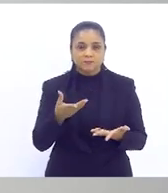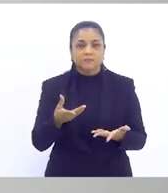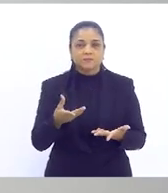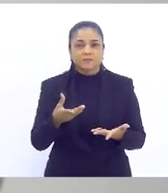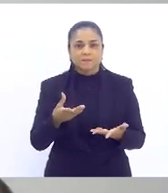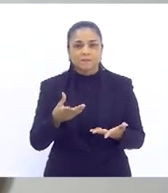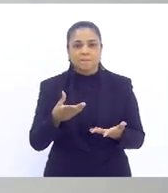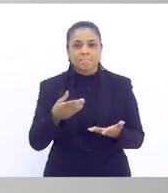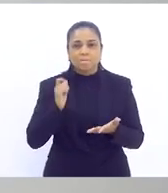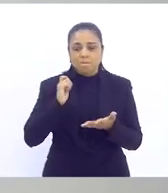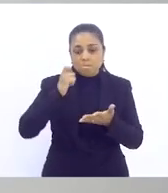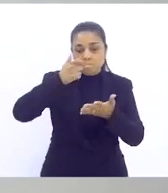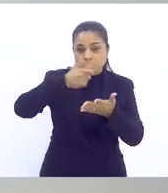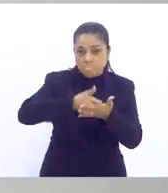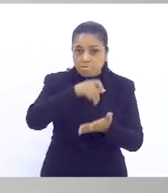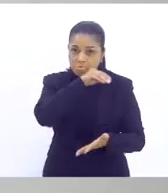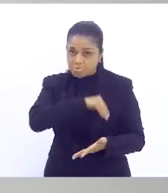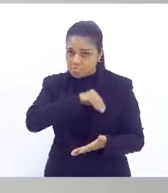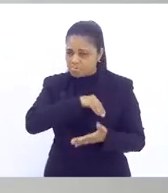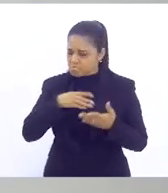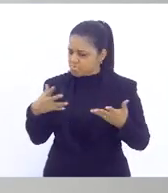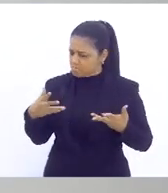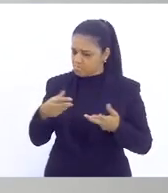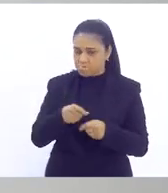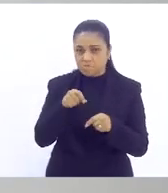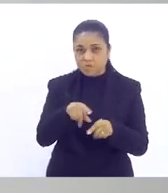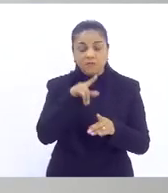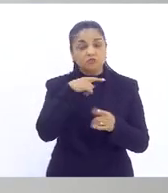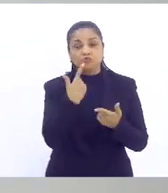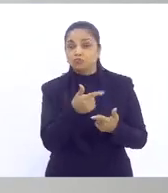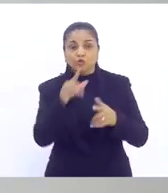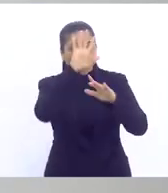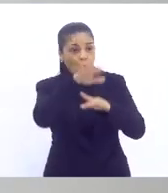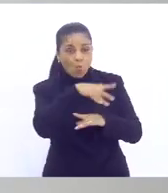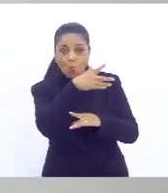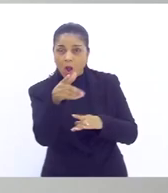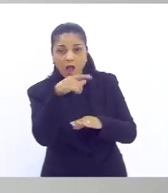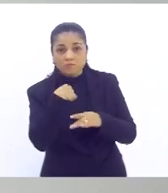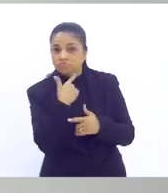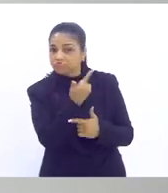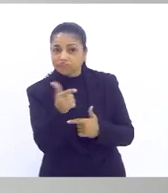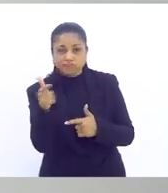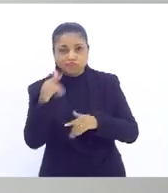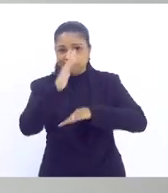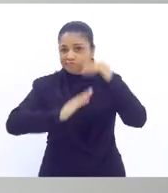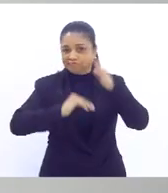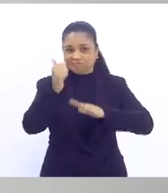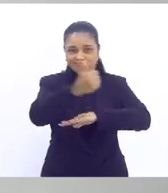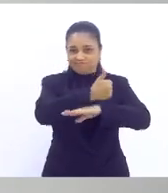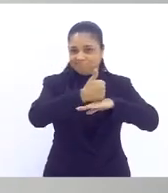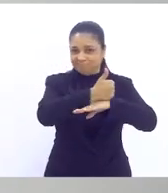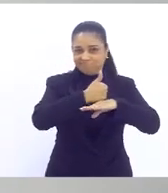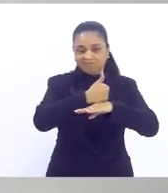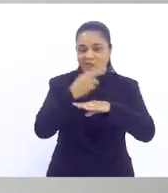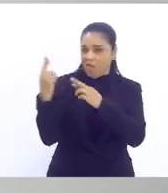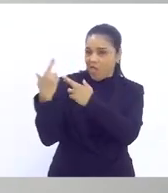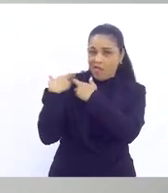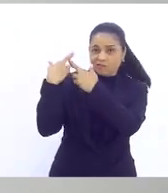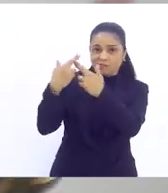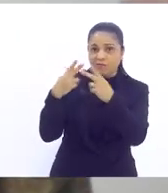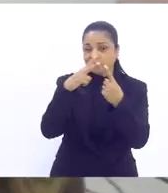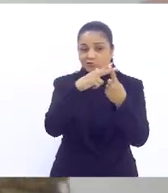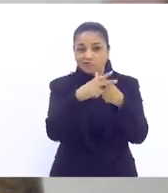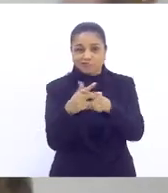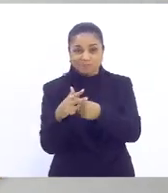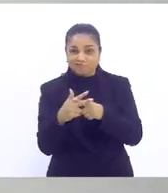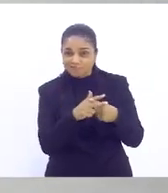aí de pagar bons salários mas eles não tinham no quadro dele um profissional que pudesse ser responsável por um projeto de restauração